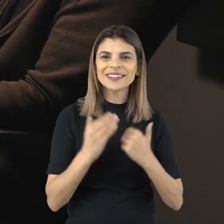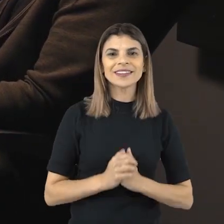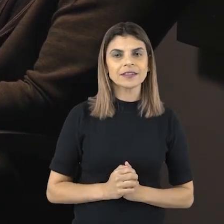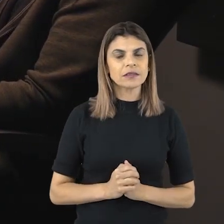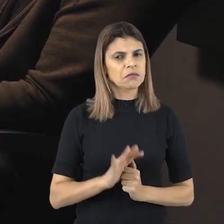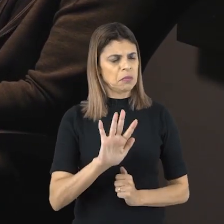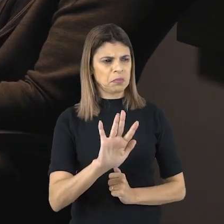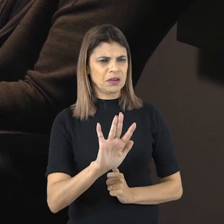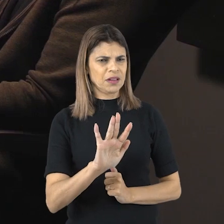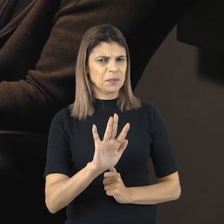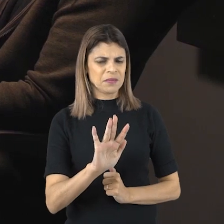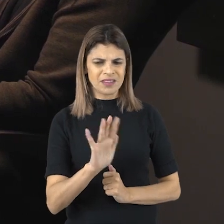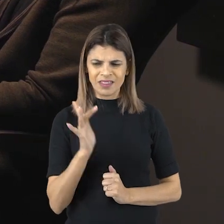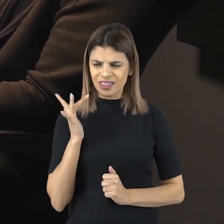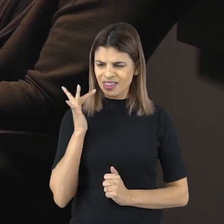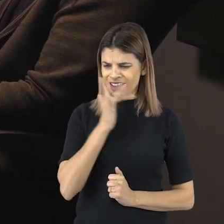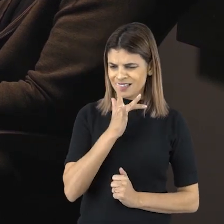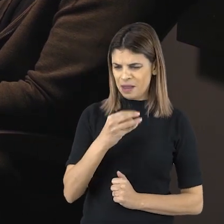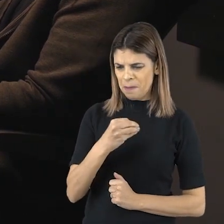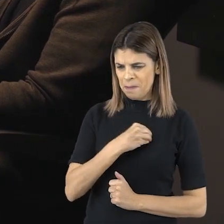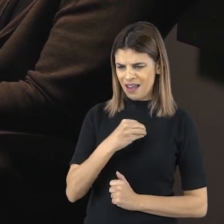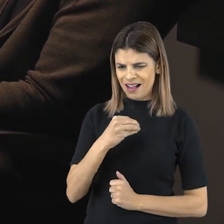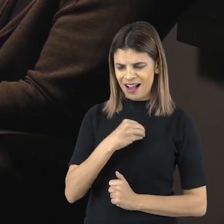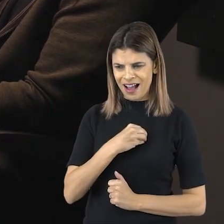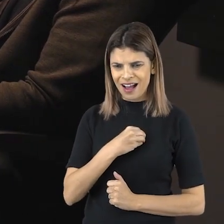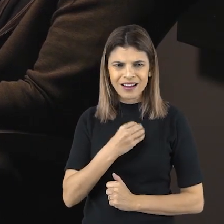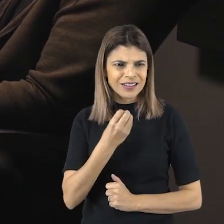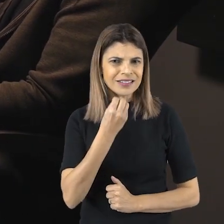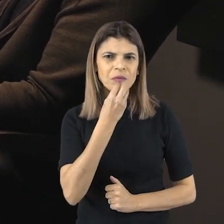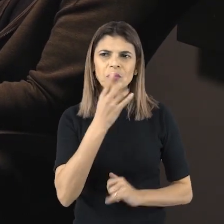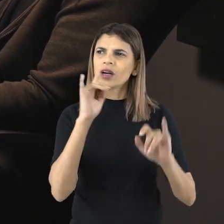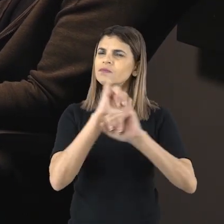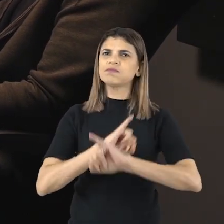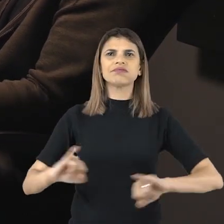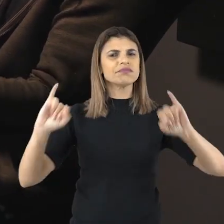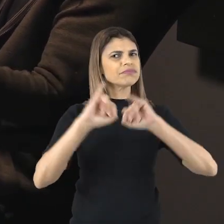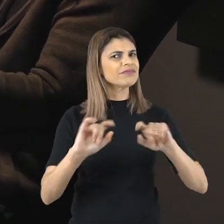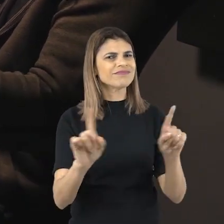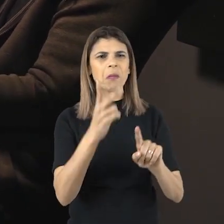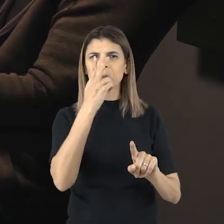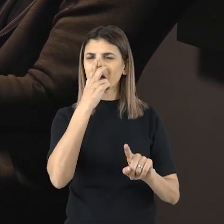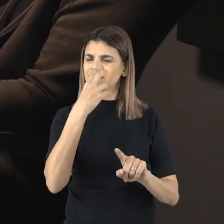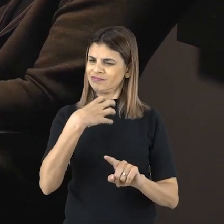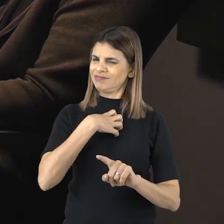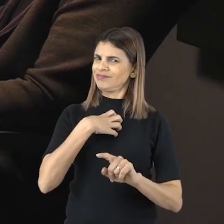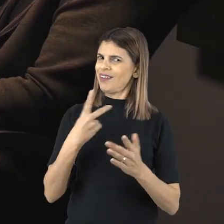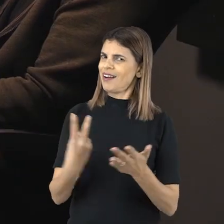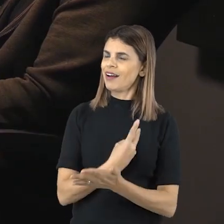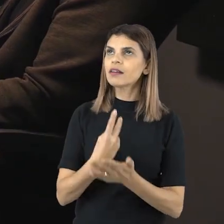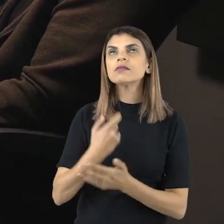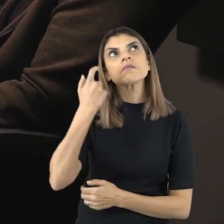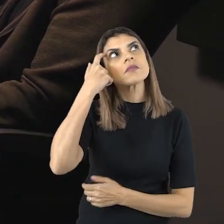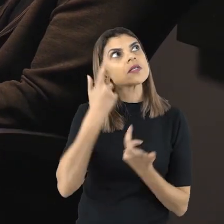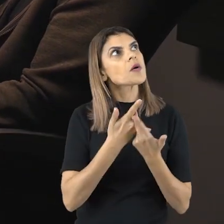Tá bom, eu não acho que delícia de pecado seja uma boa ideia. Não é o melhor slogan. Não. Tem má conotação. É.